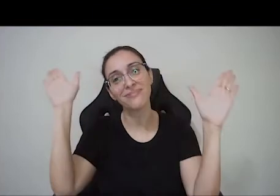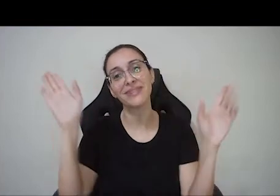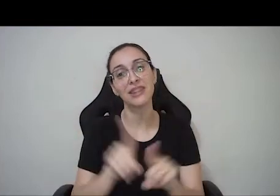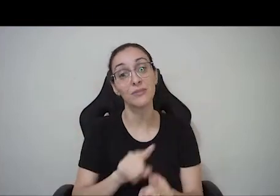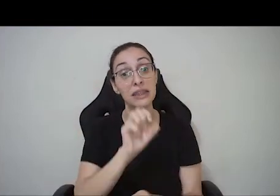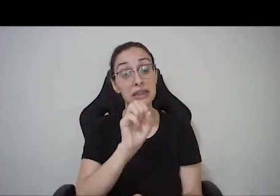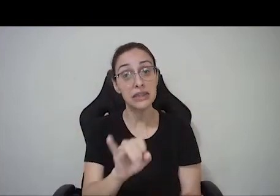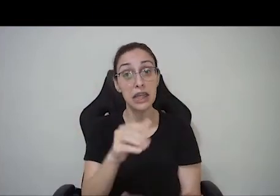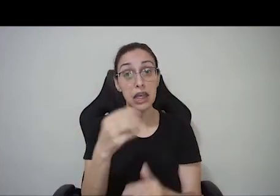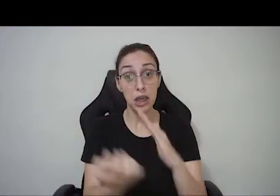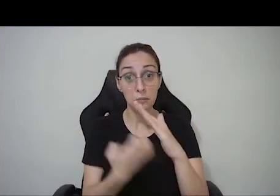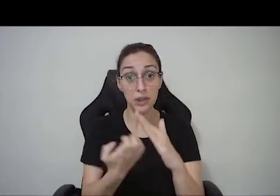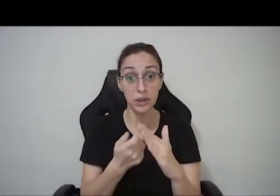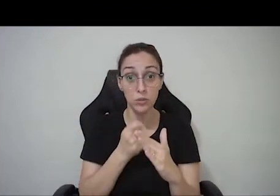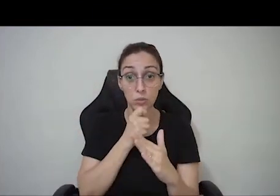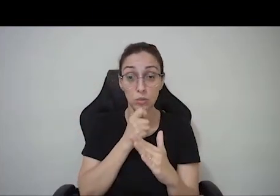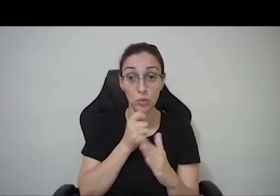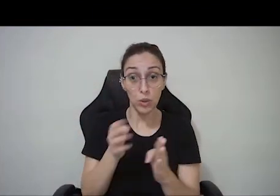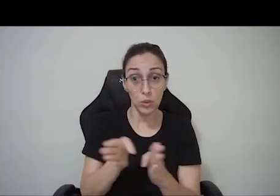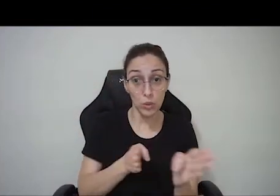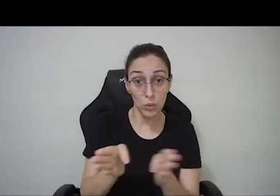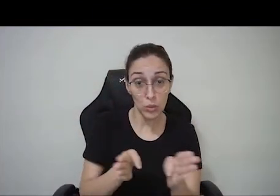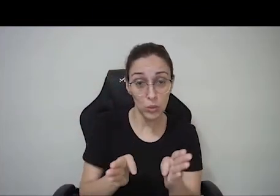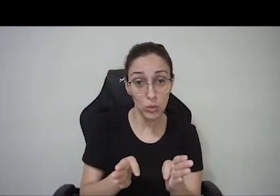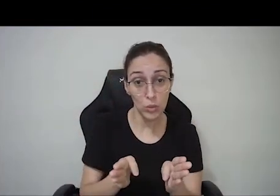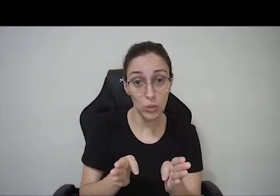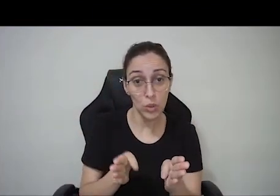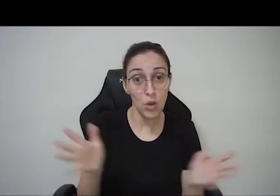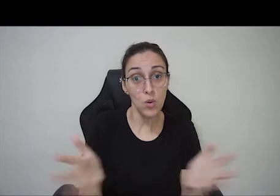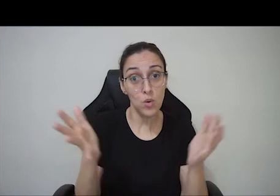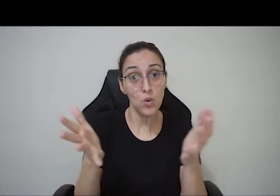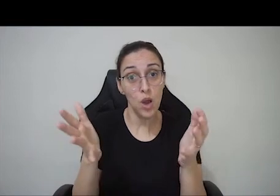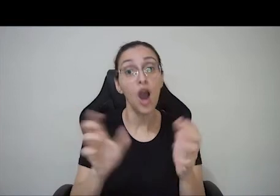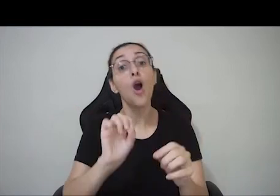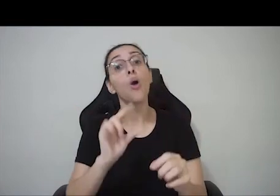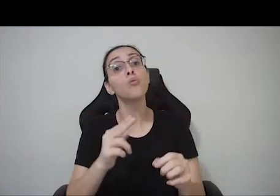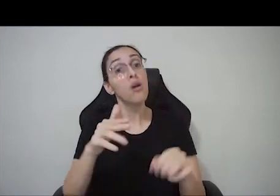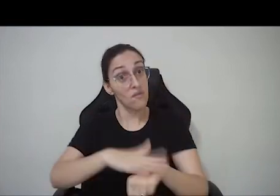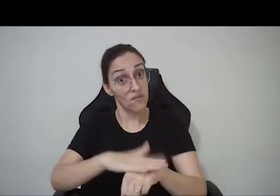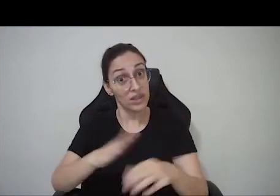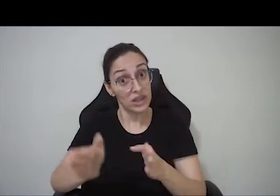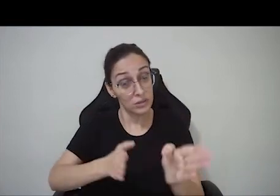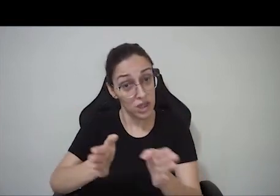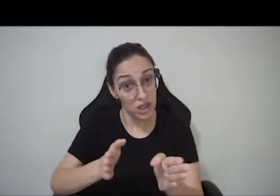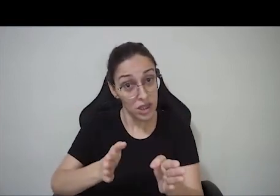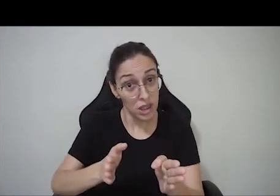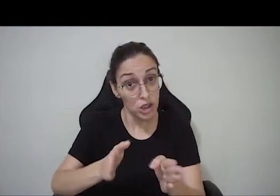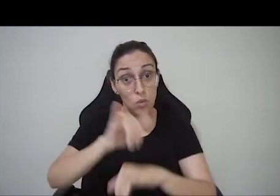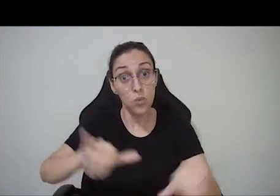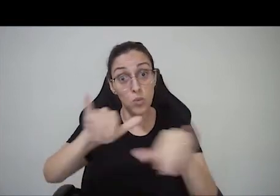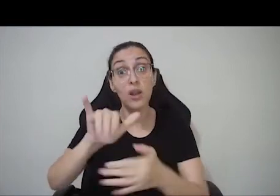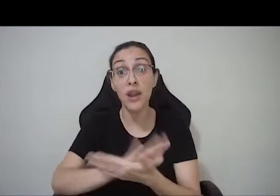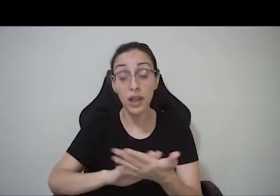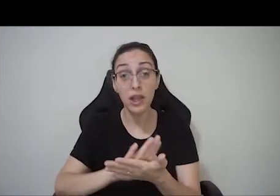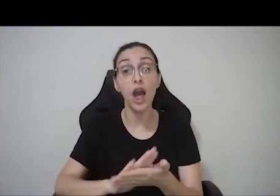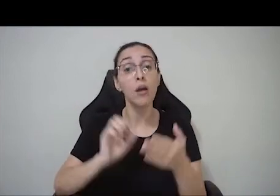tu aí na tua empresa faz acessibilidade e isso não está sendo promovido, começa a promover, porque isso pode abrir